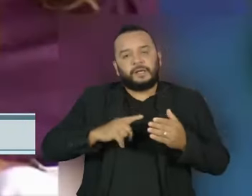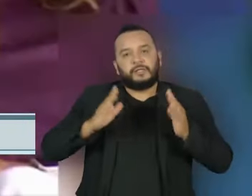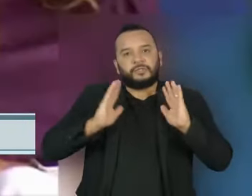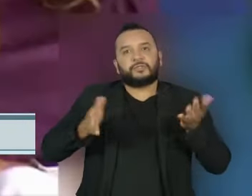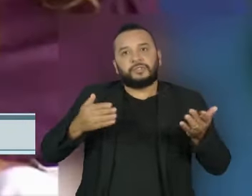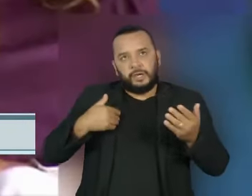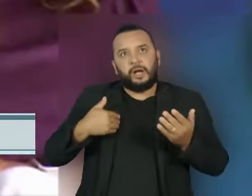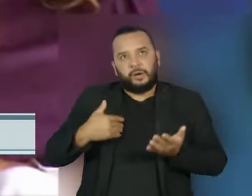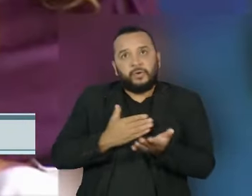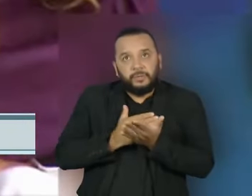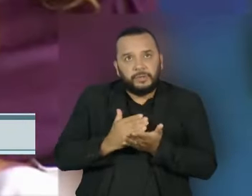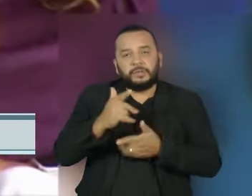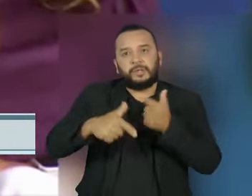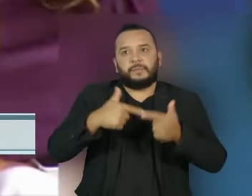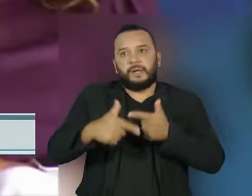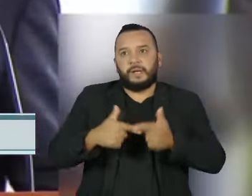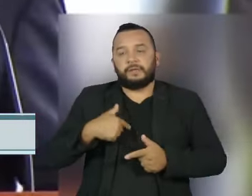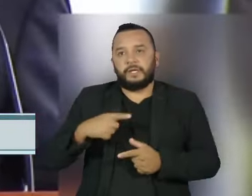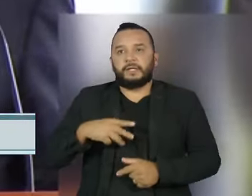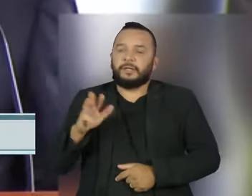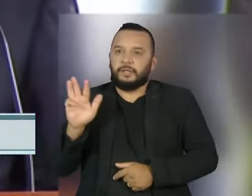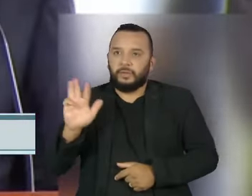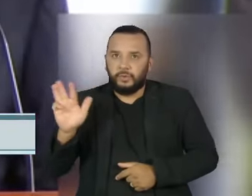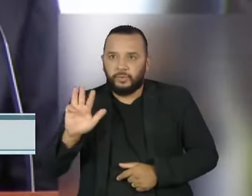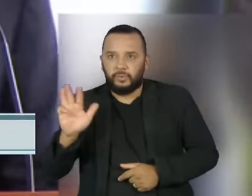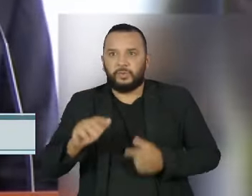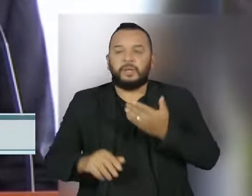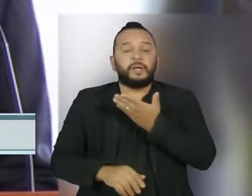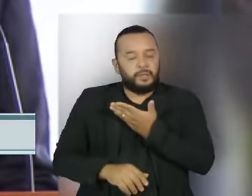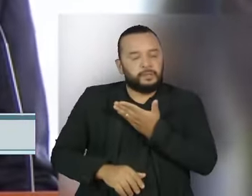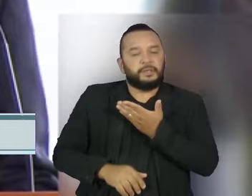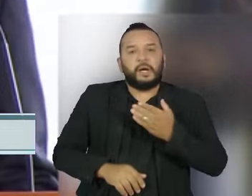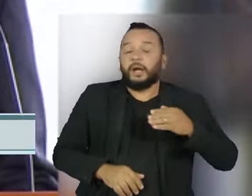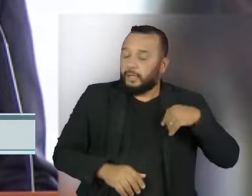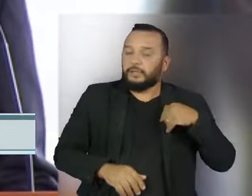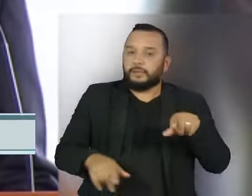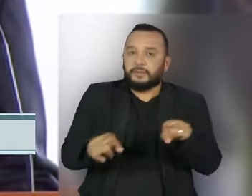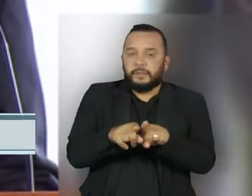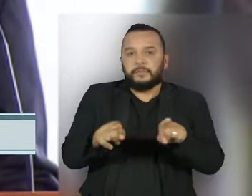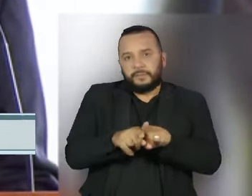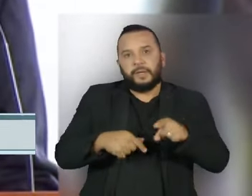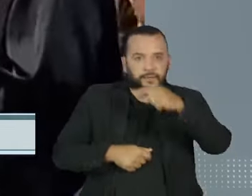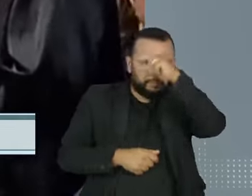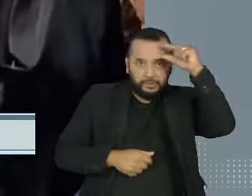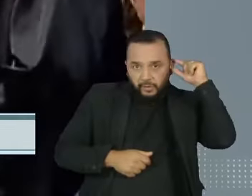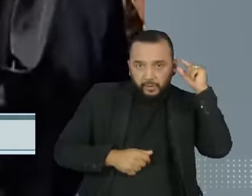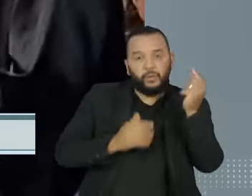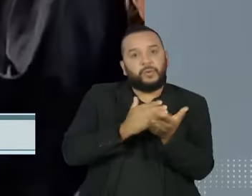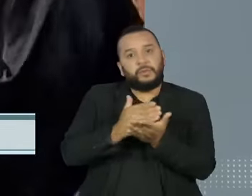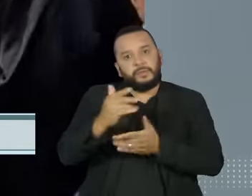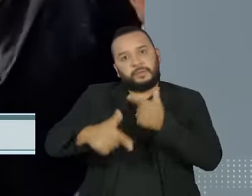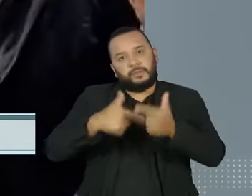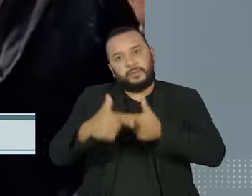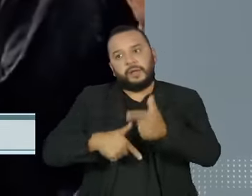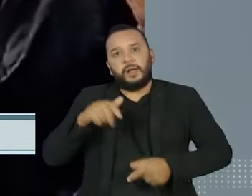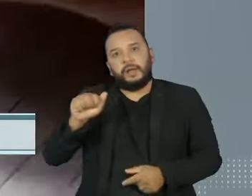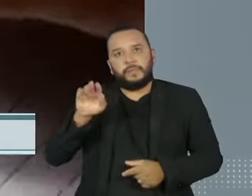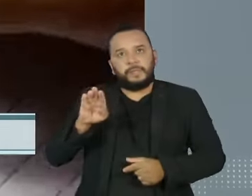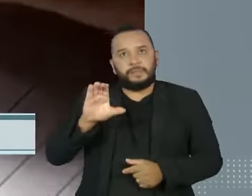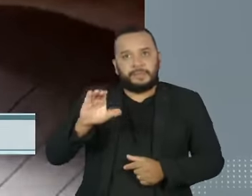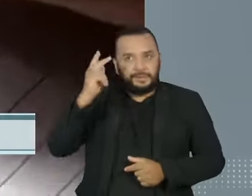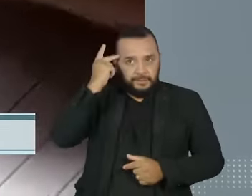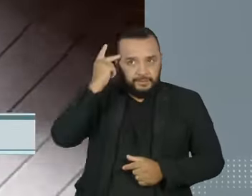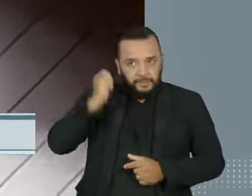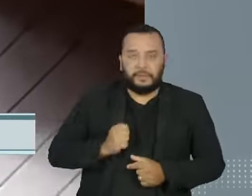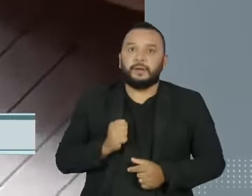amigos o ex-metalúrgico e o advogado começaram as carreiras em São Bernardo no ABC Paulista em 2006 ainda no primeiro